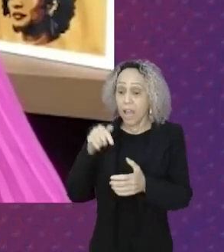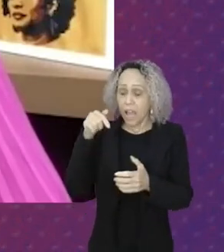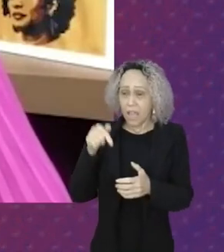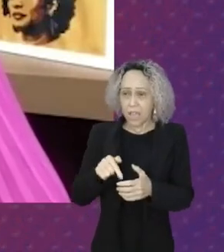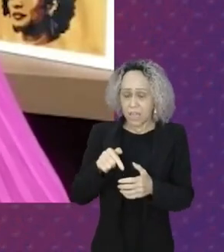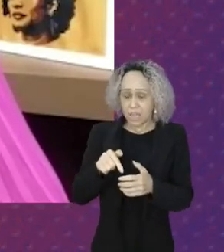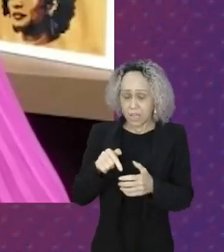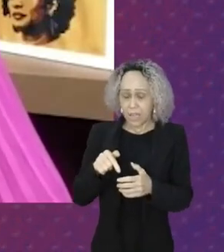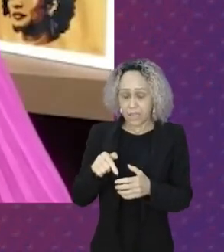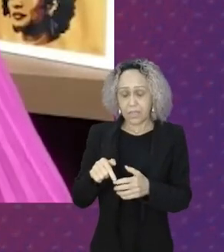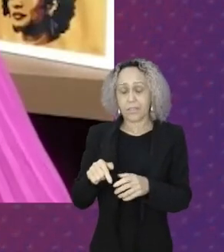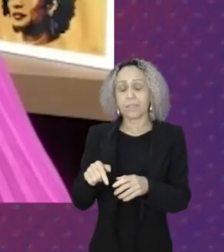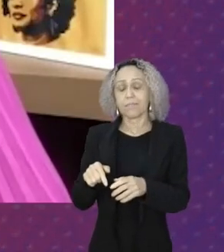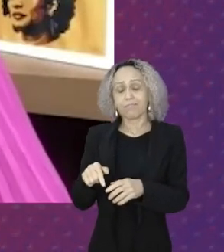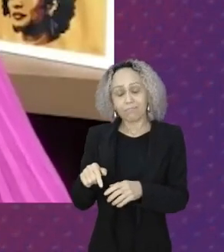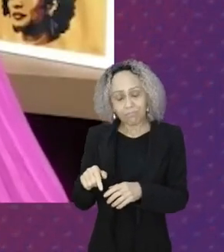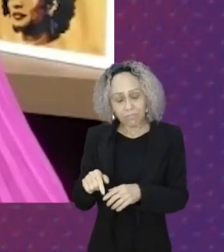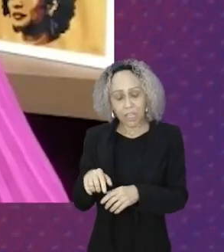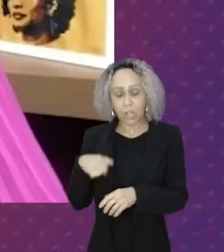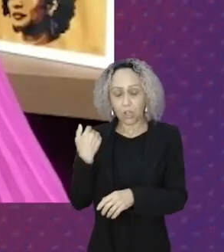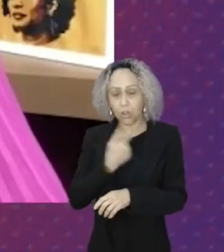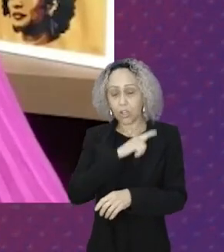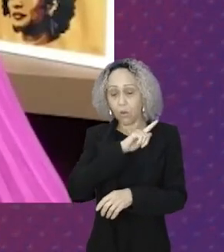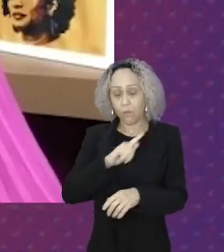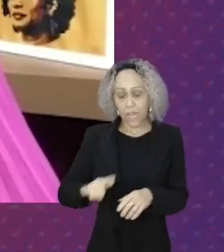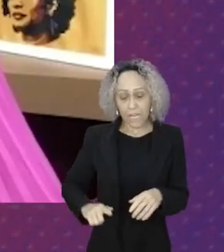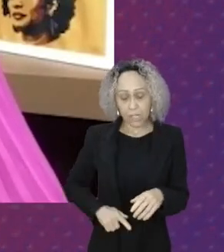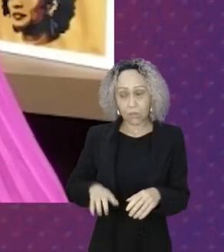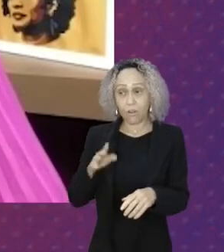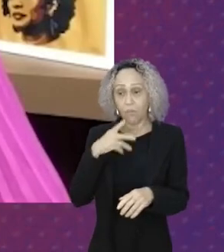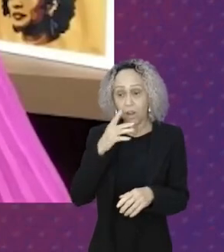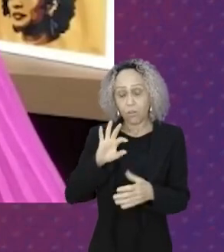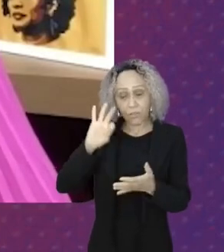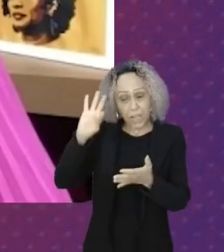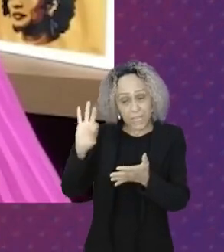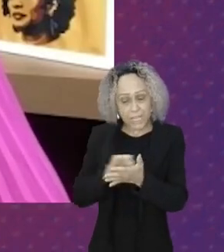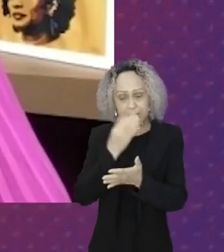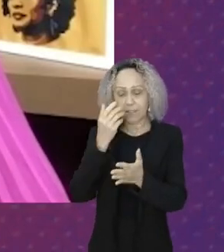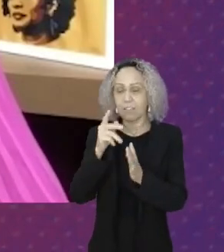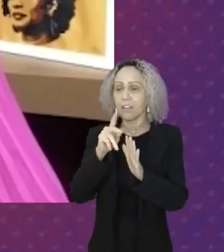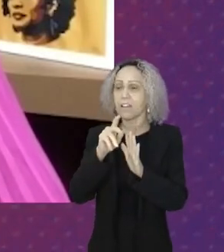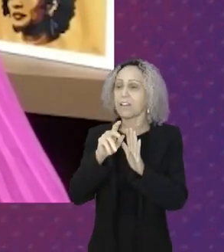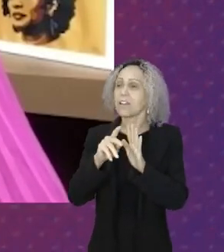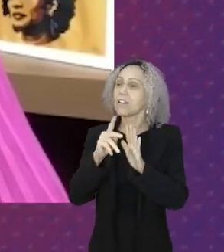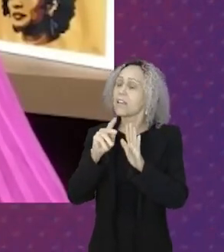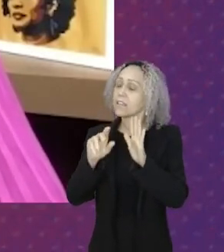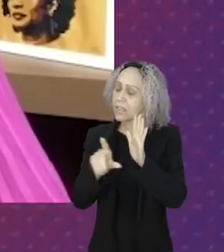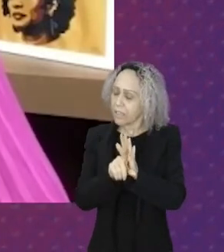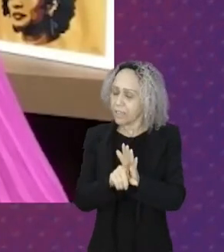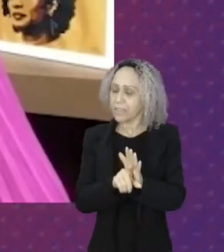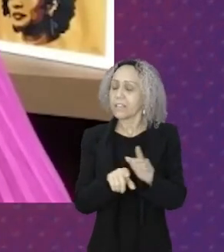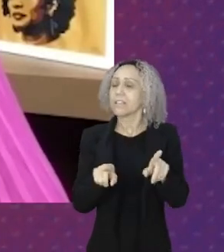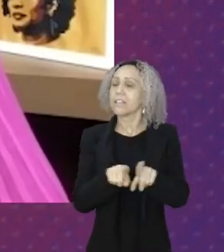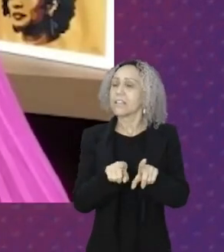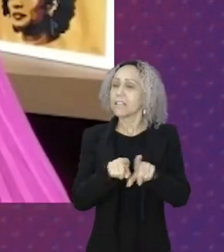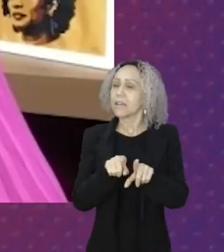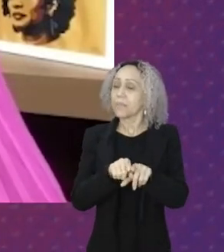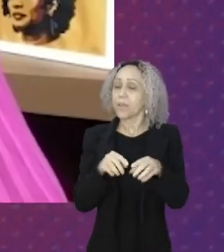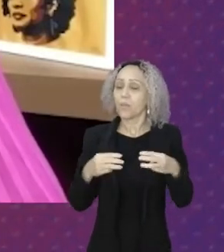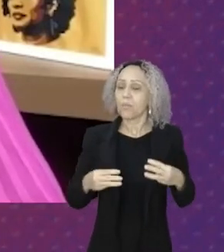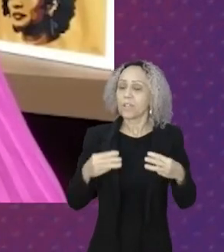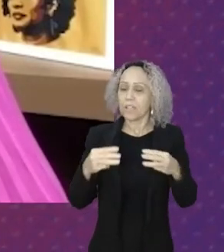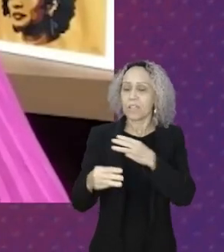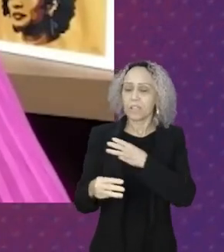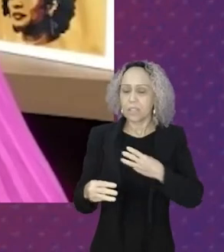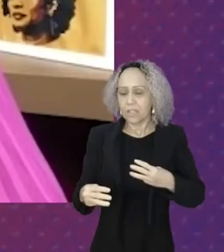já está falando disso em âmbito nacional, visitando os estados, e nós, todas, elas por elas, precisamos nos unir para